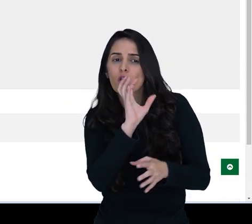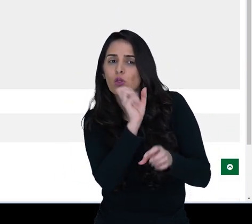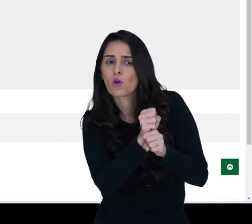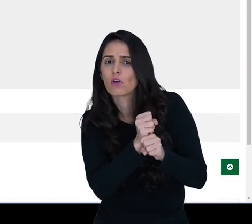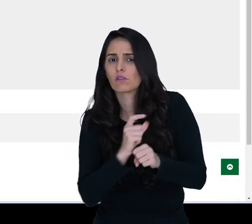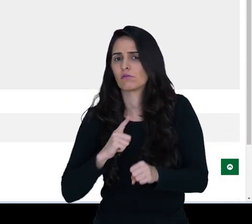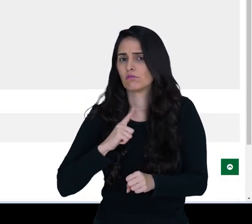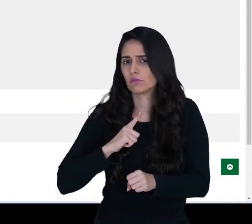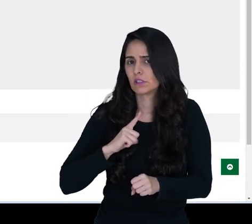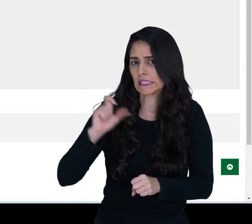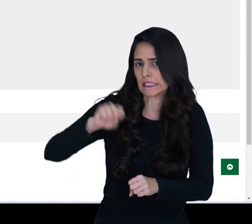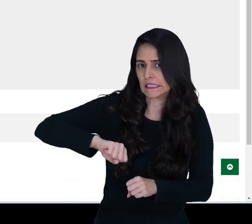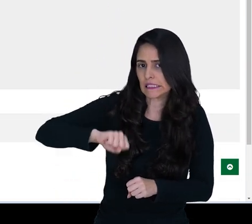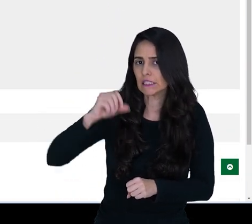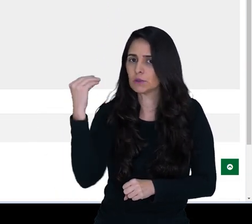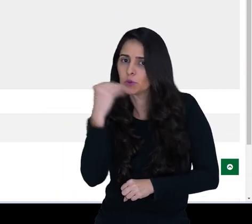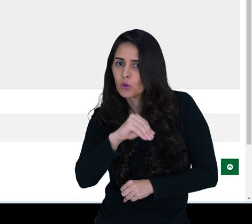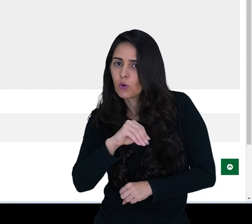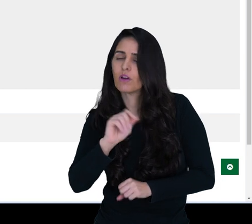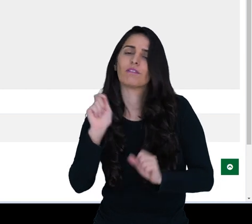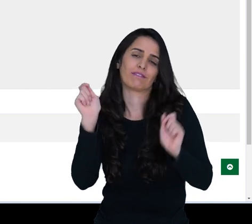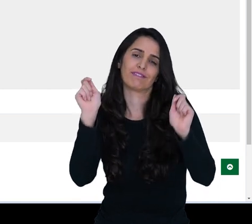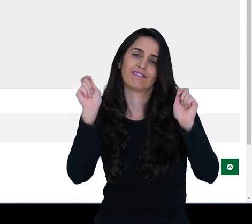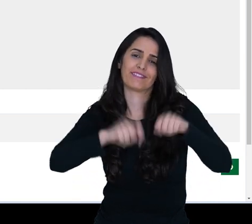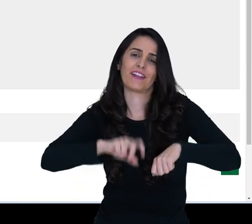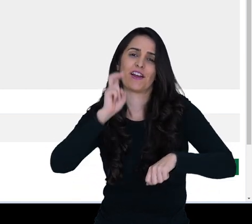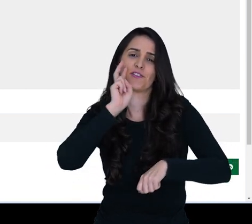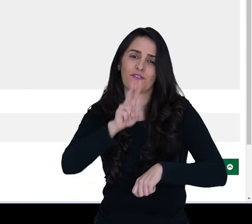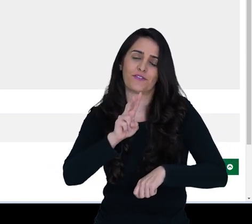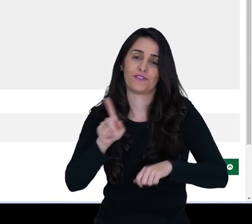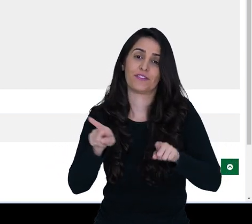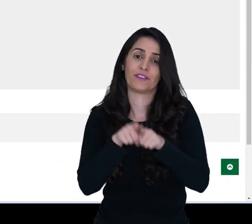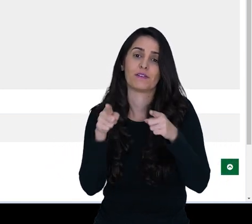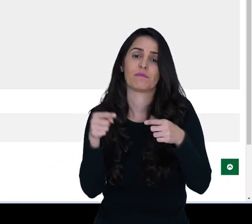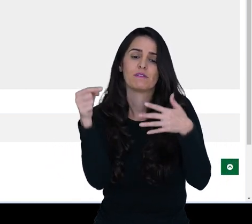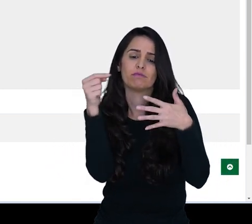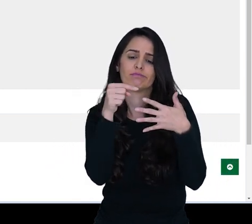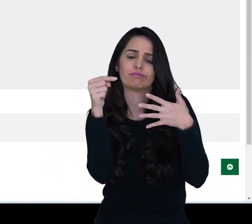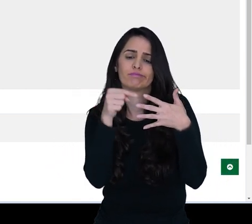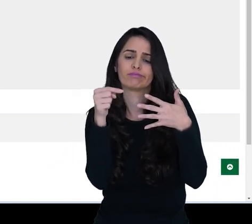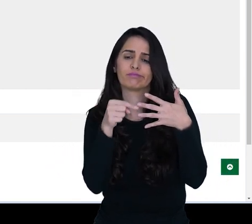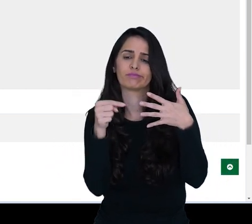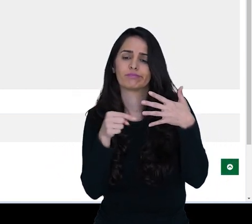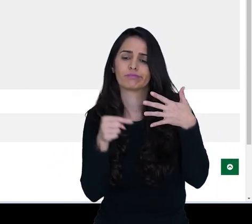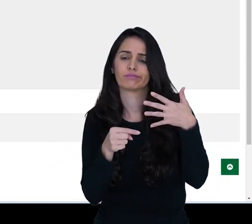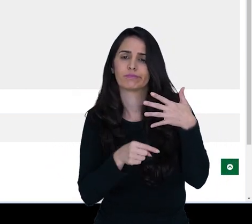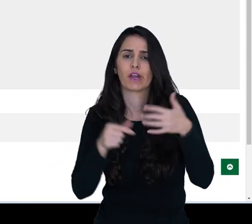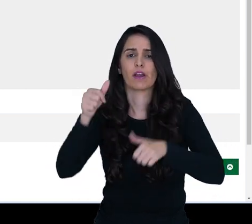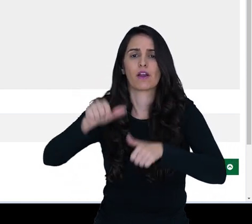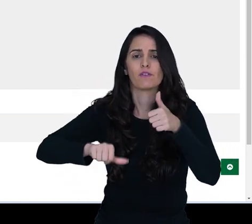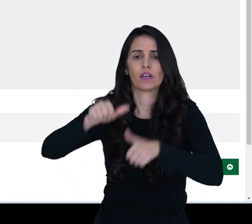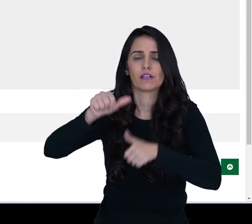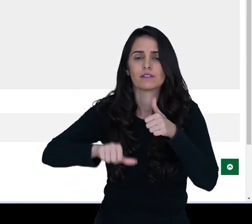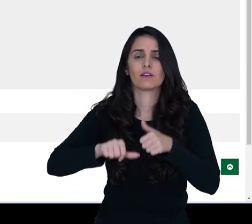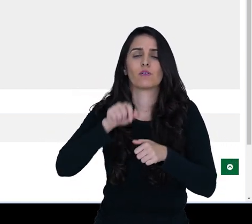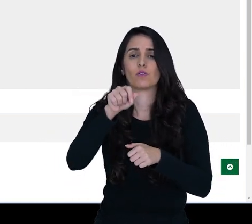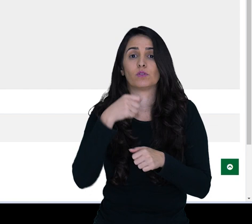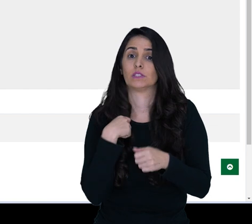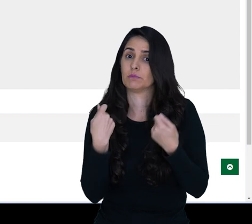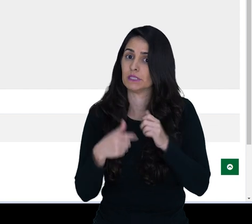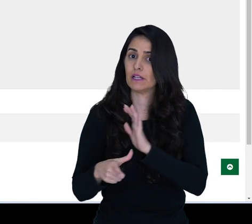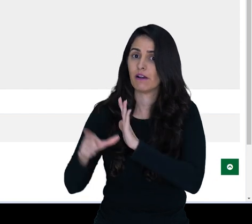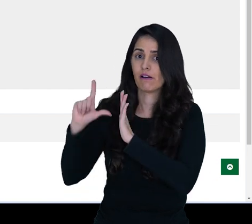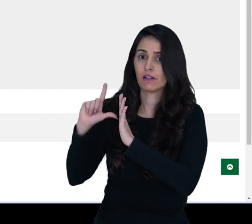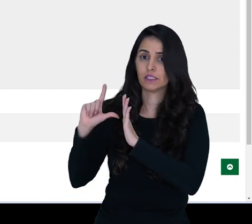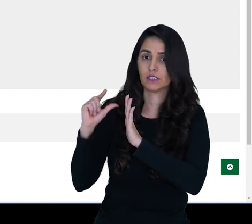visualizar nota se já tiver nota é claro e aqui ó os critérios de AVA a descrição dos níveis que no caso